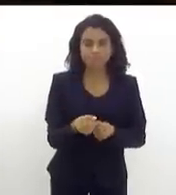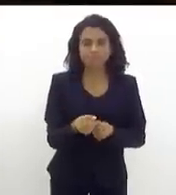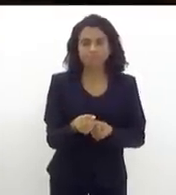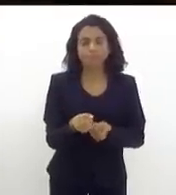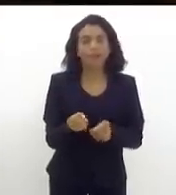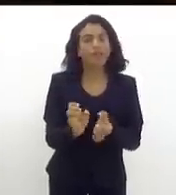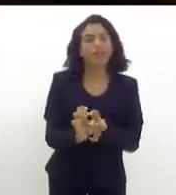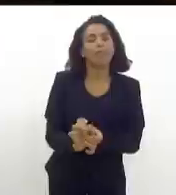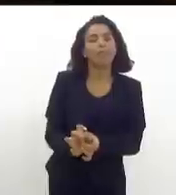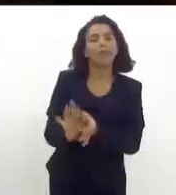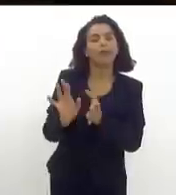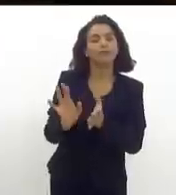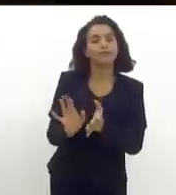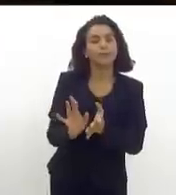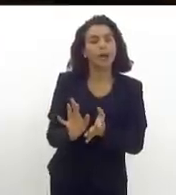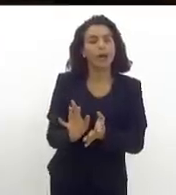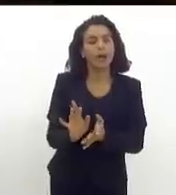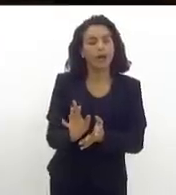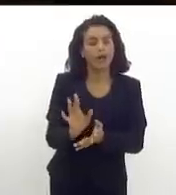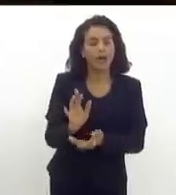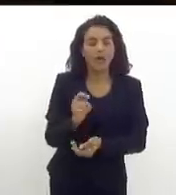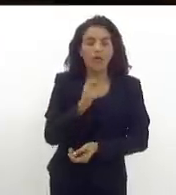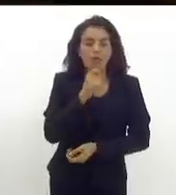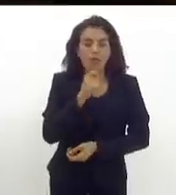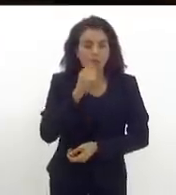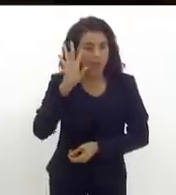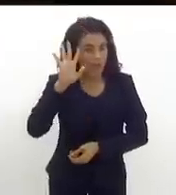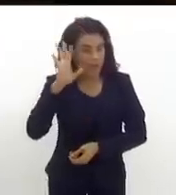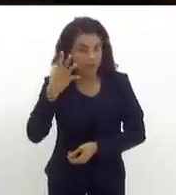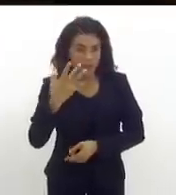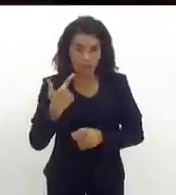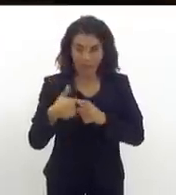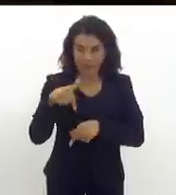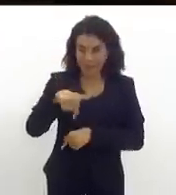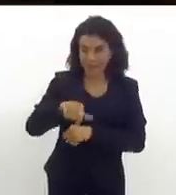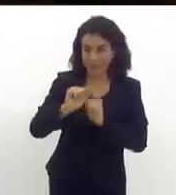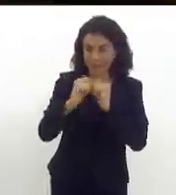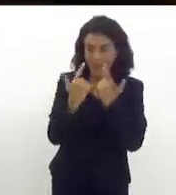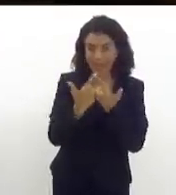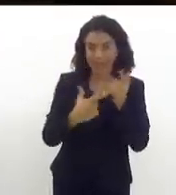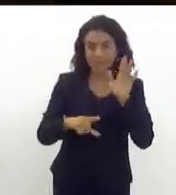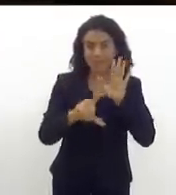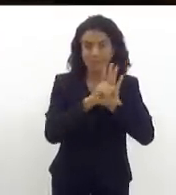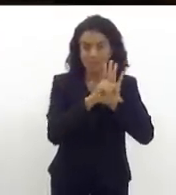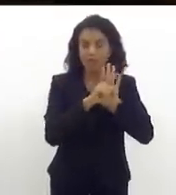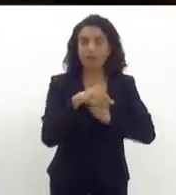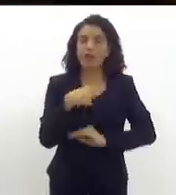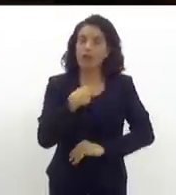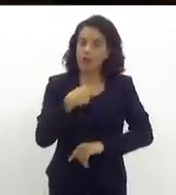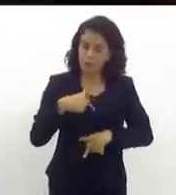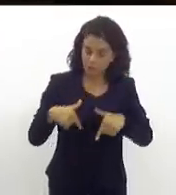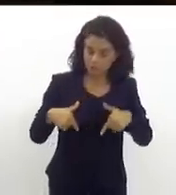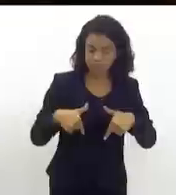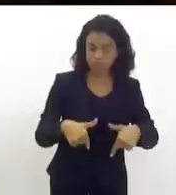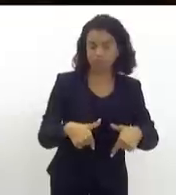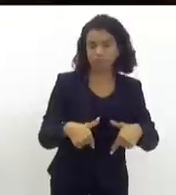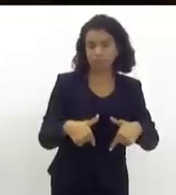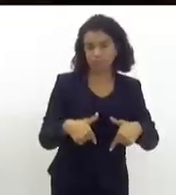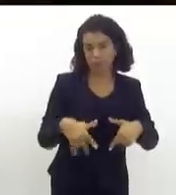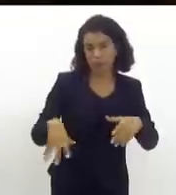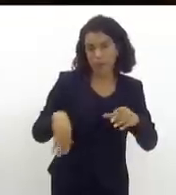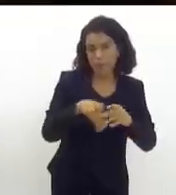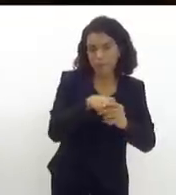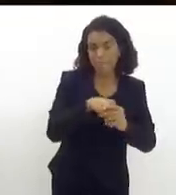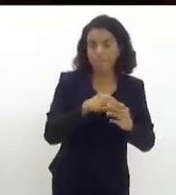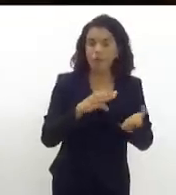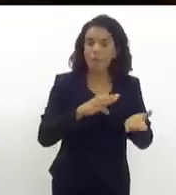deixar isso em branco porque nesta casa de leis faço eu parte da comissão